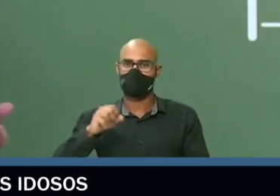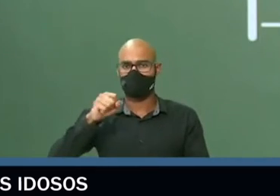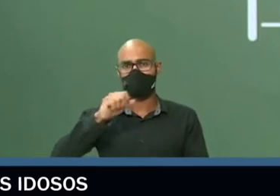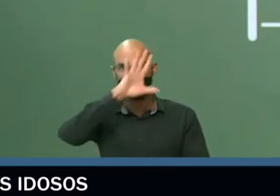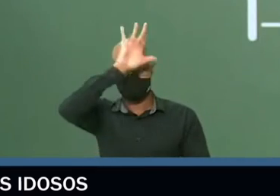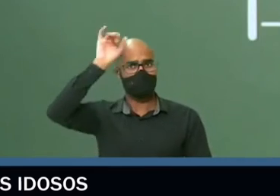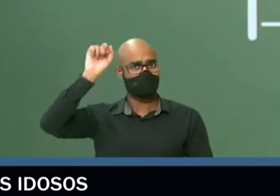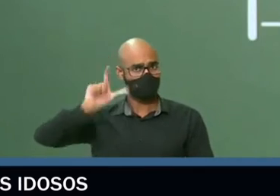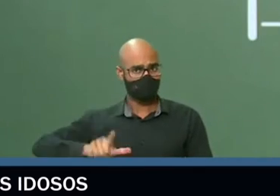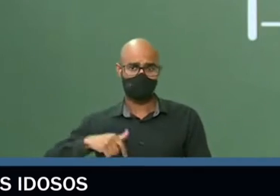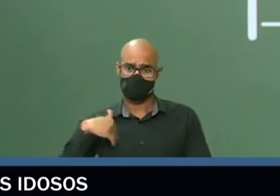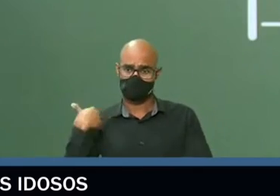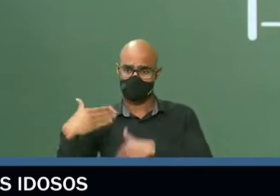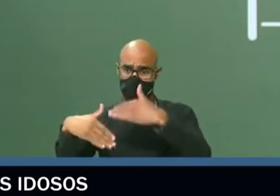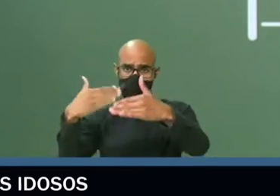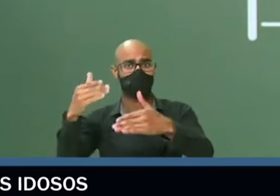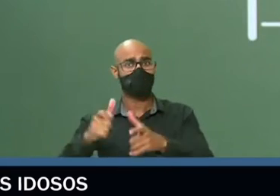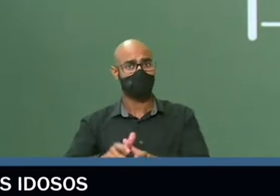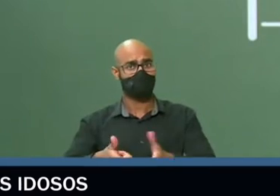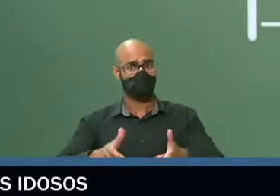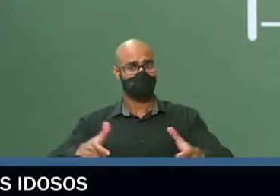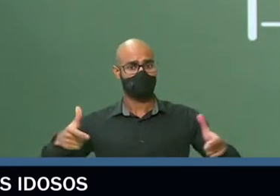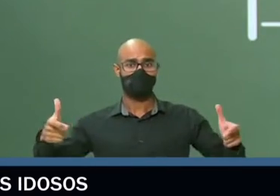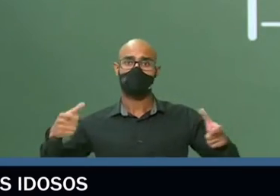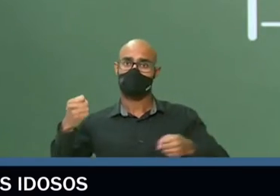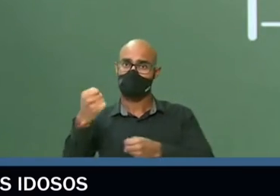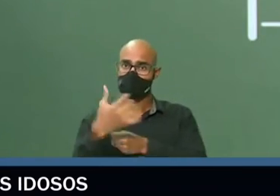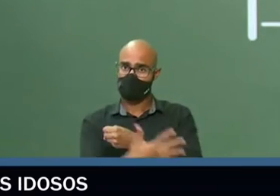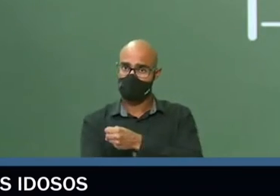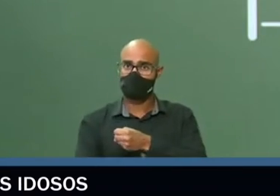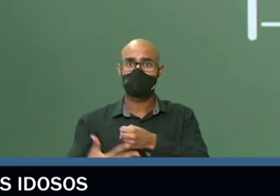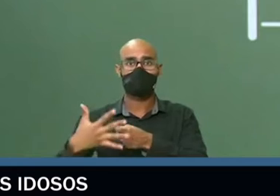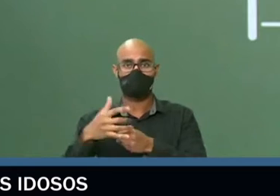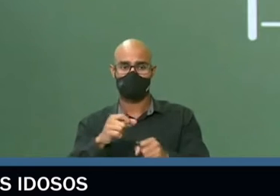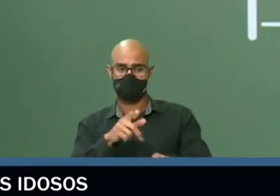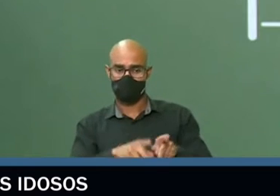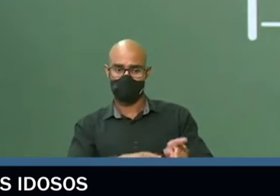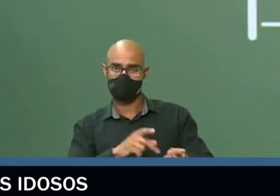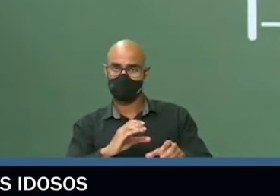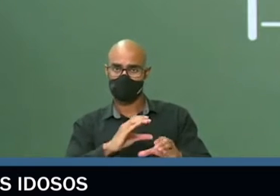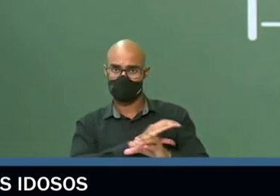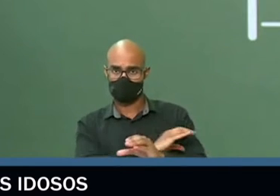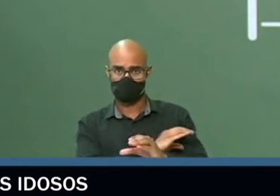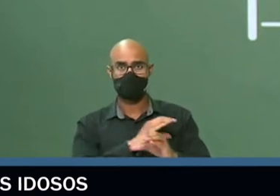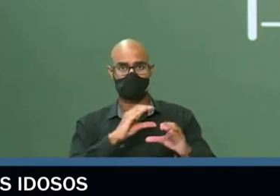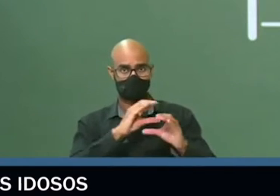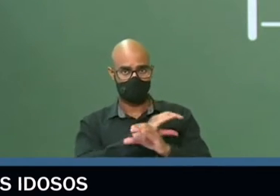já realizamos a imunização num grande quantitativo,